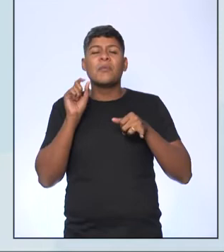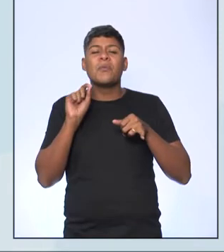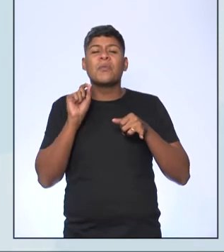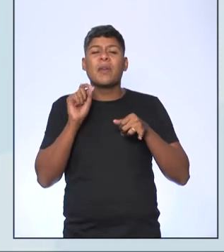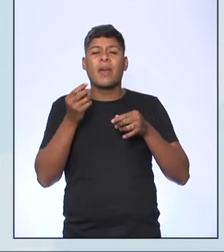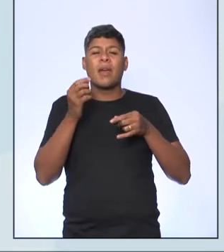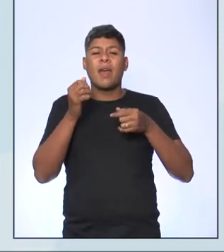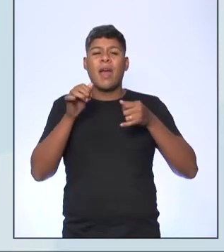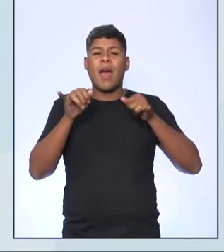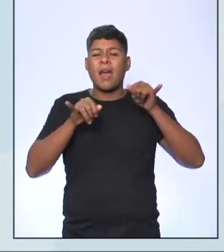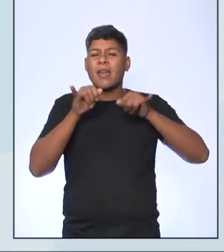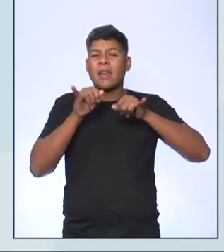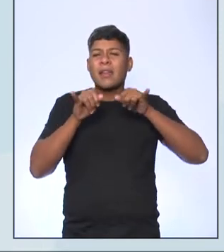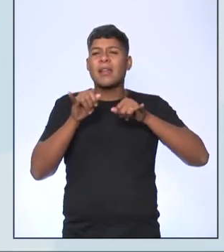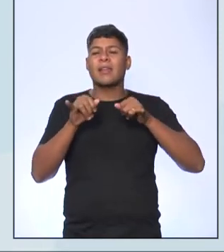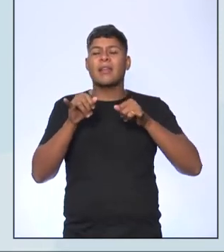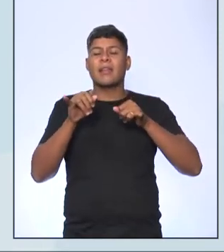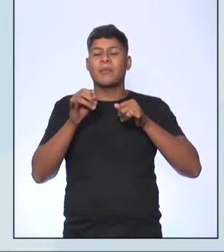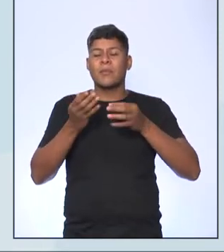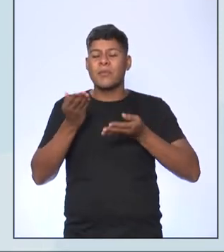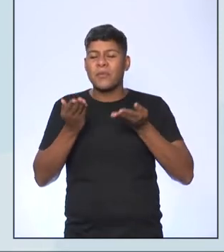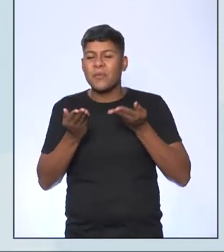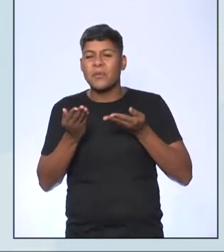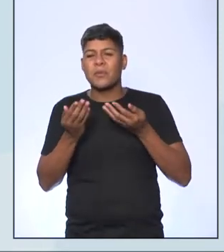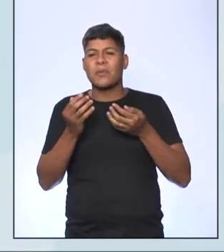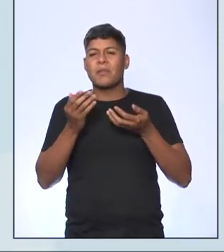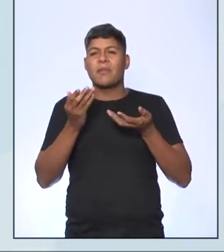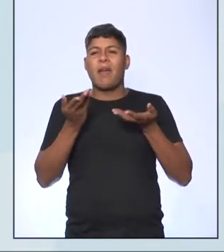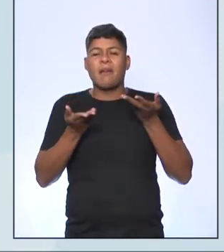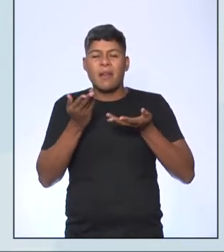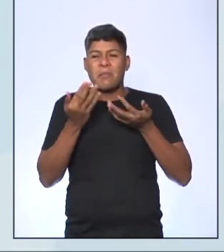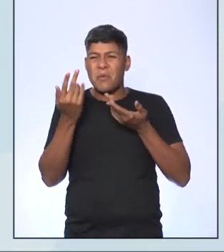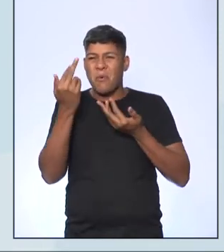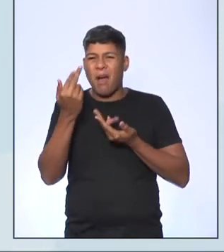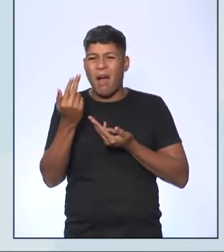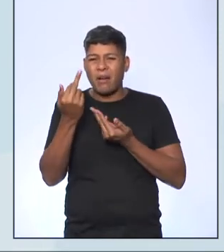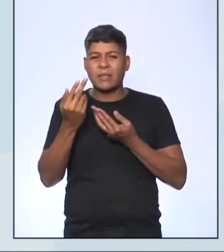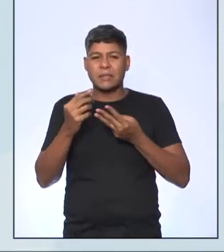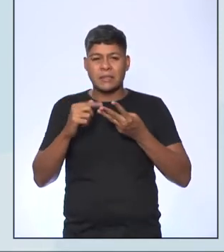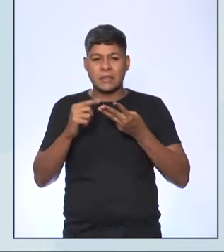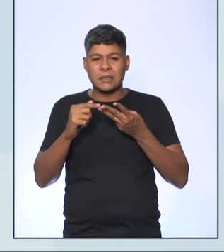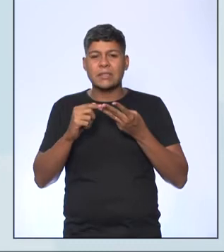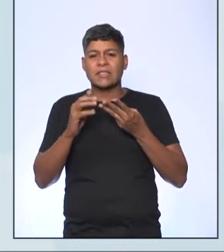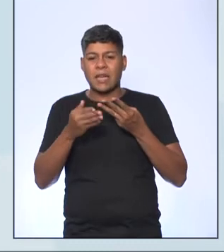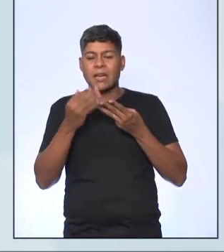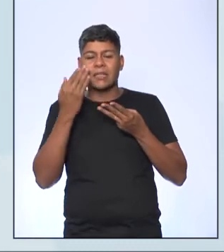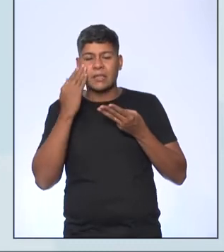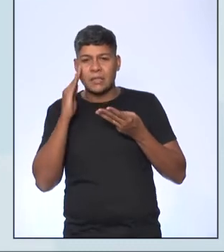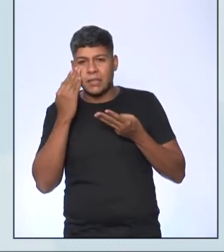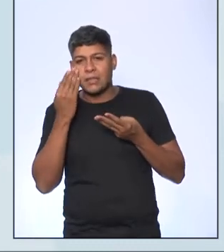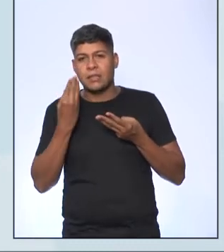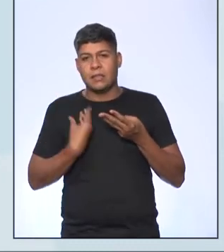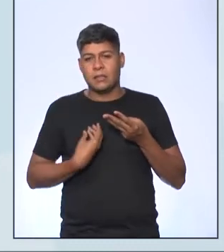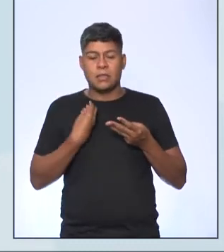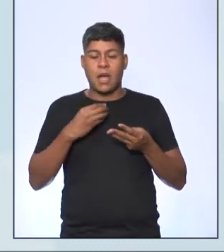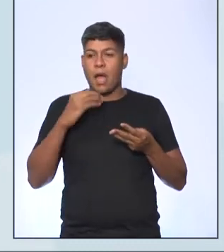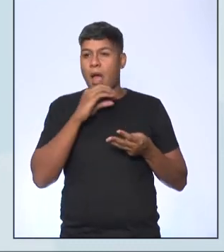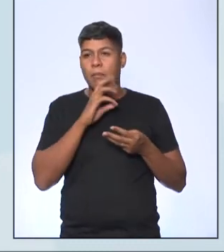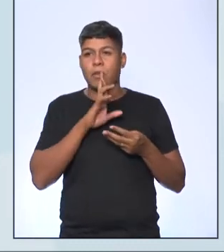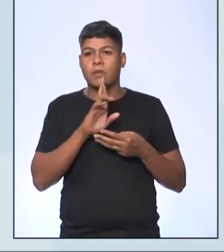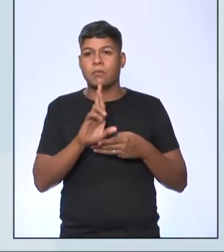equilíbrio químico é a mesma coisa? Tem alguma coisa a ver? E a terceira, quem prestou atenção na explicação anterior vai matar,